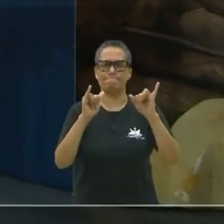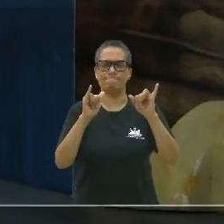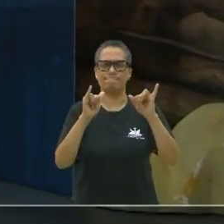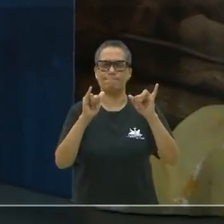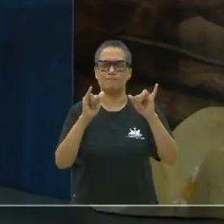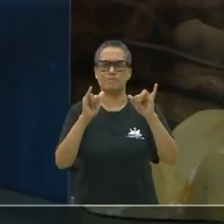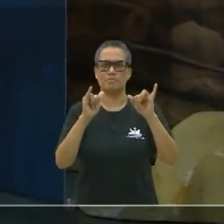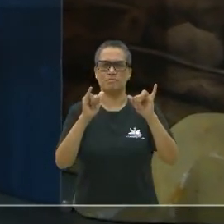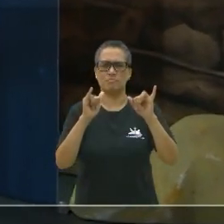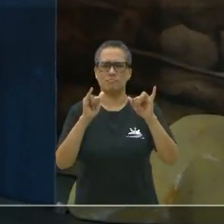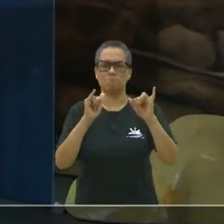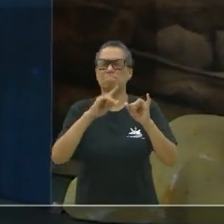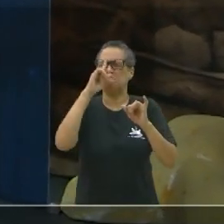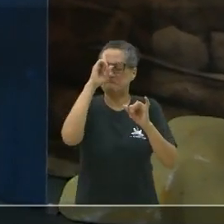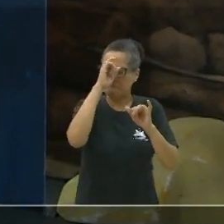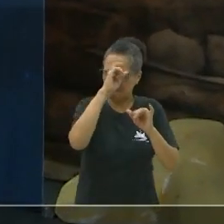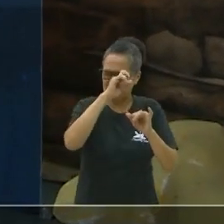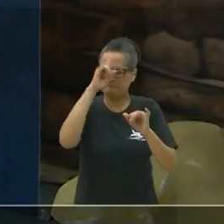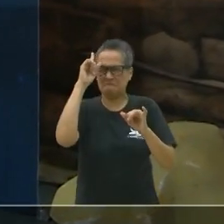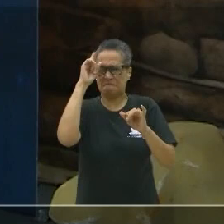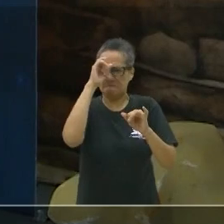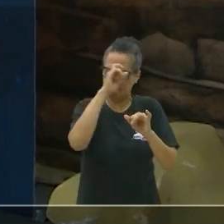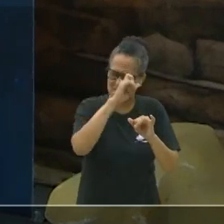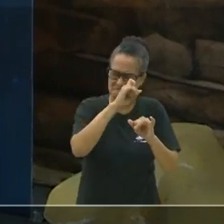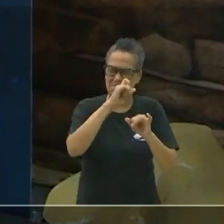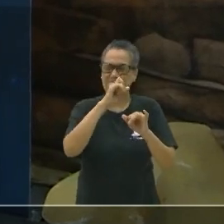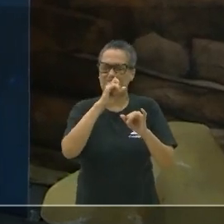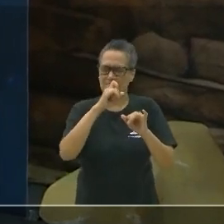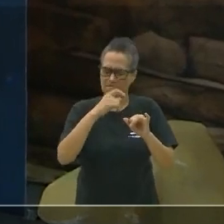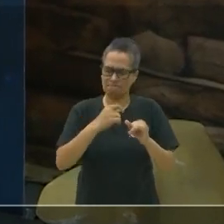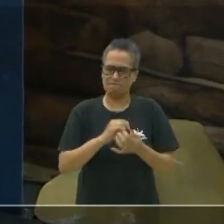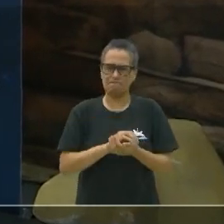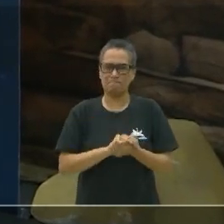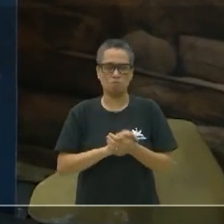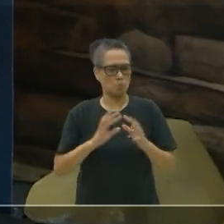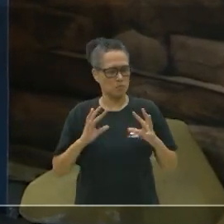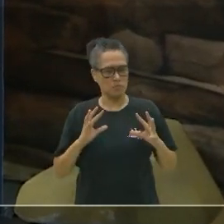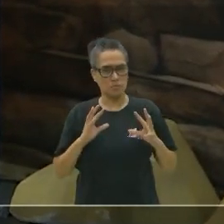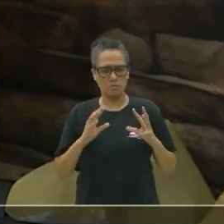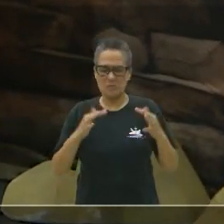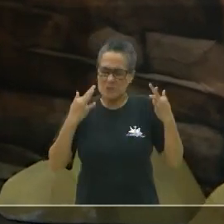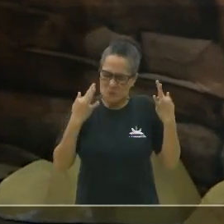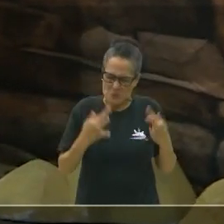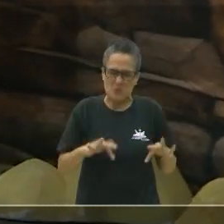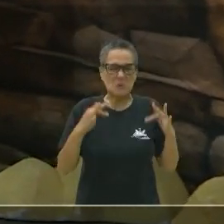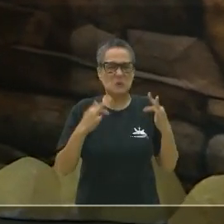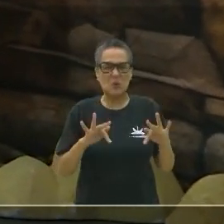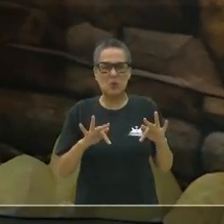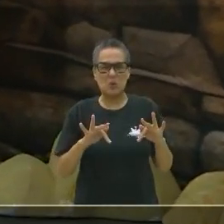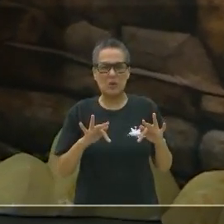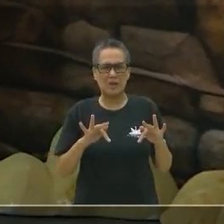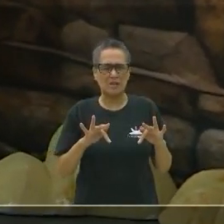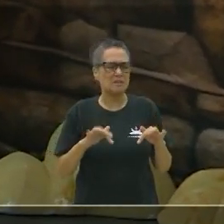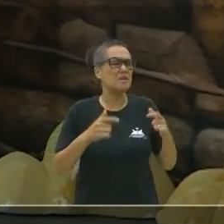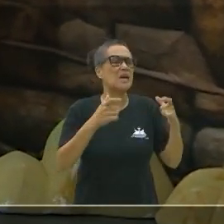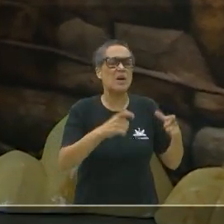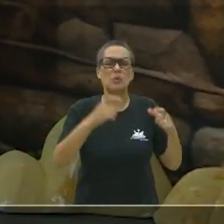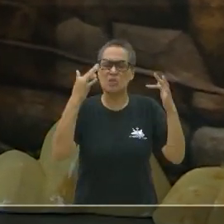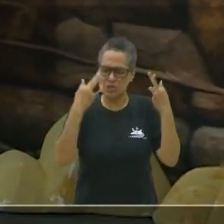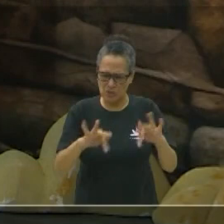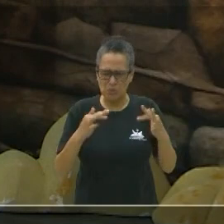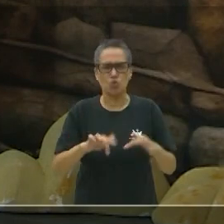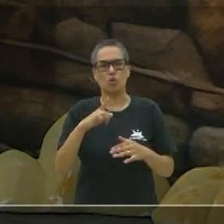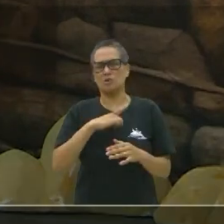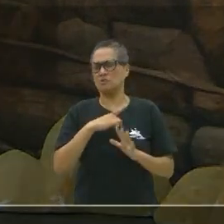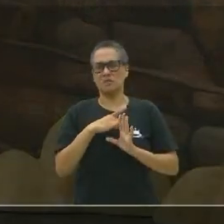Declaro. Custe o que custar. Custe o que custar. Doa aonde doer. Doa